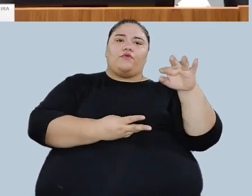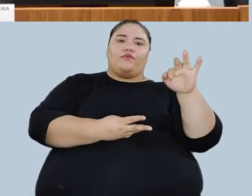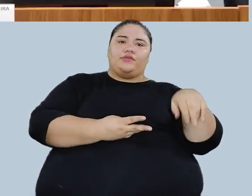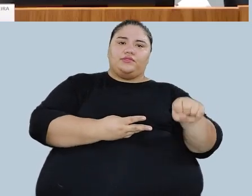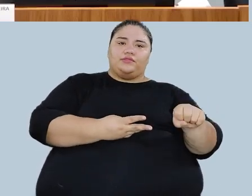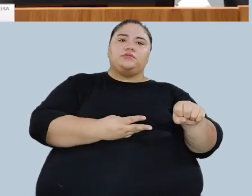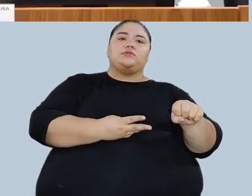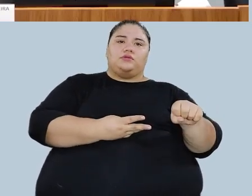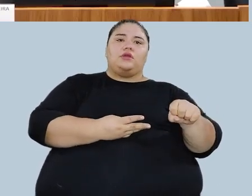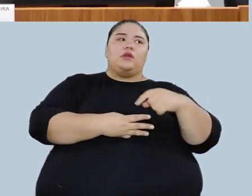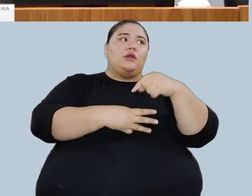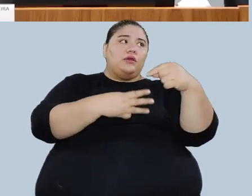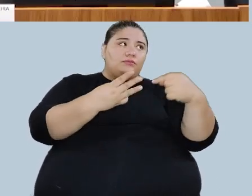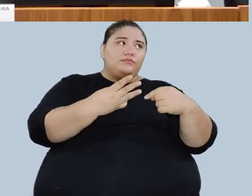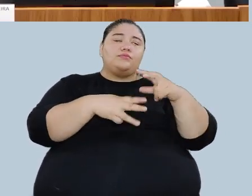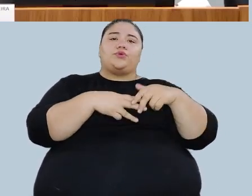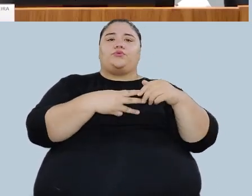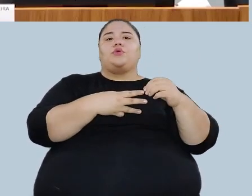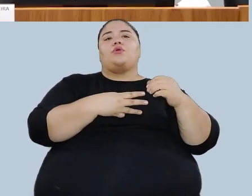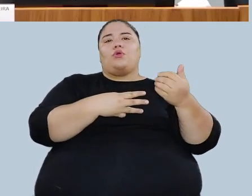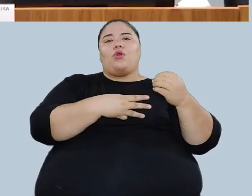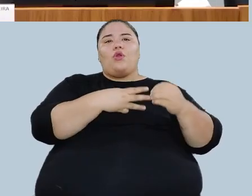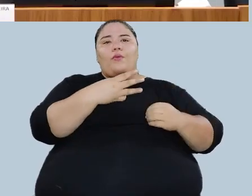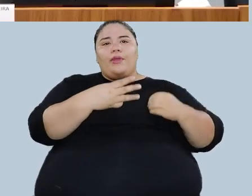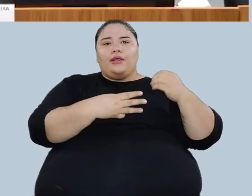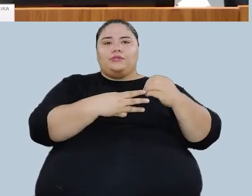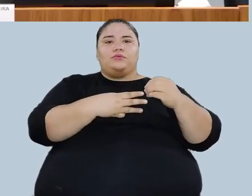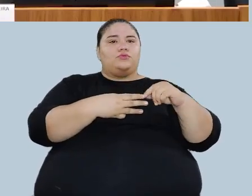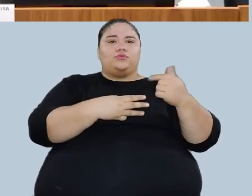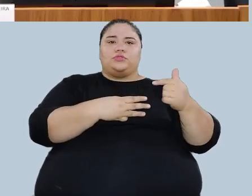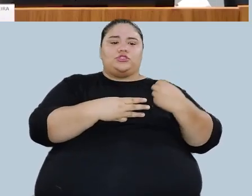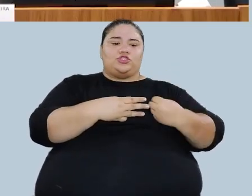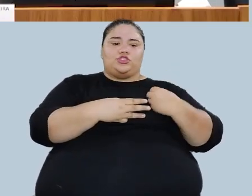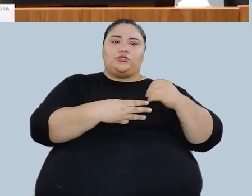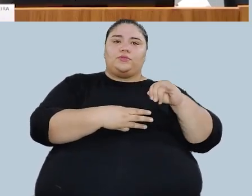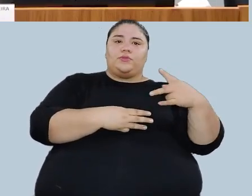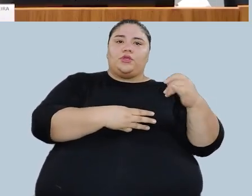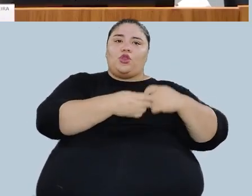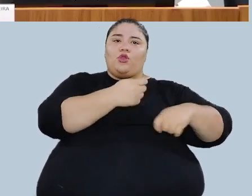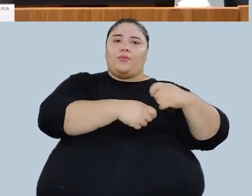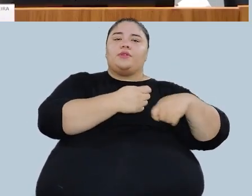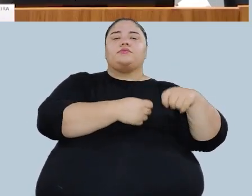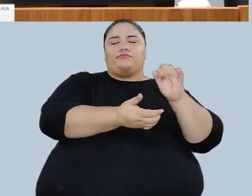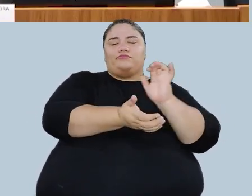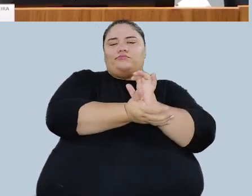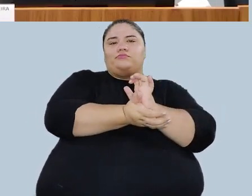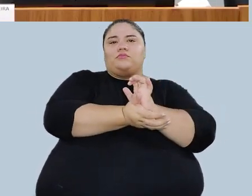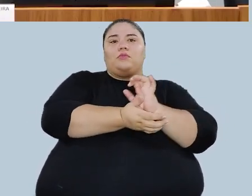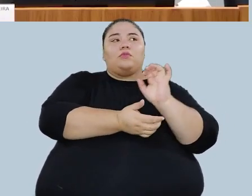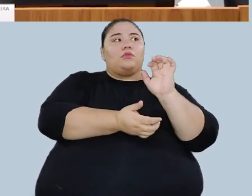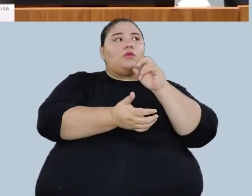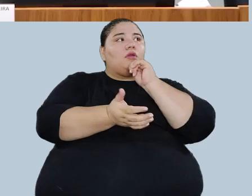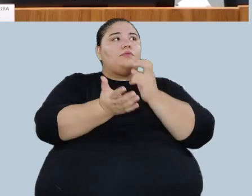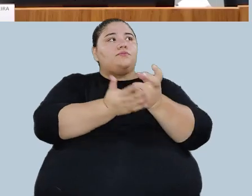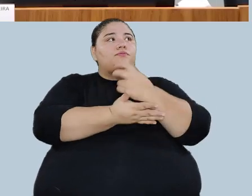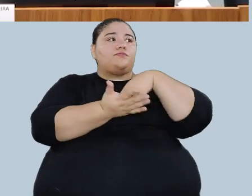basicamente, né, os incidentes sobre essas operações, não existe IPI sobre operação financeira, então, consequentemente, a tributação sobre